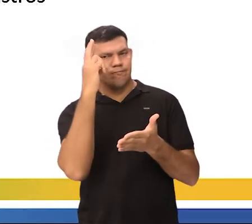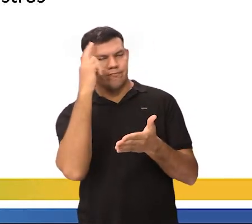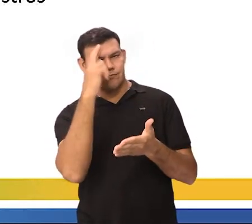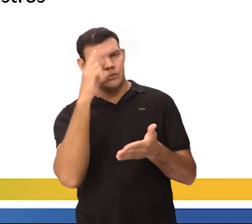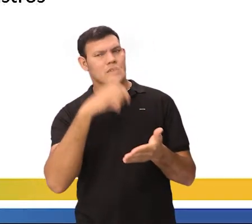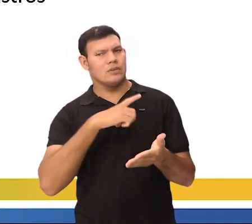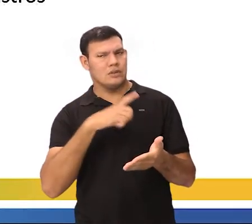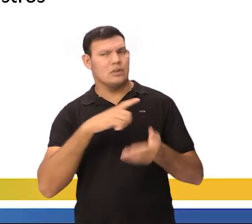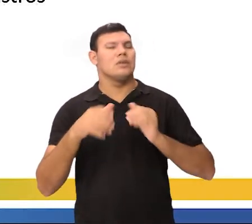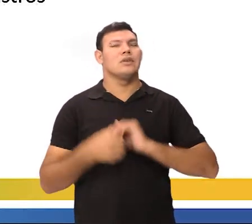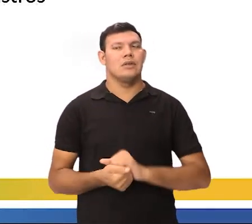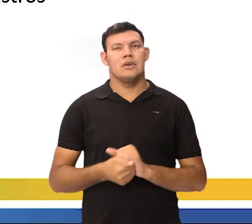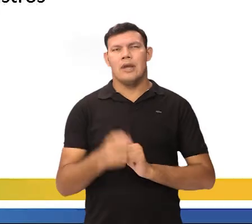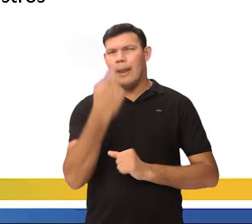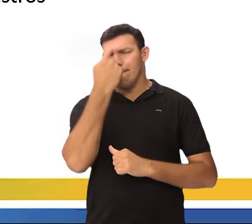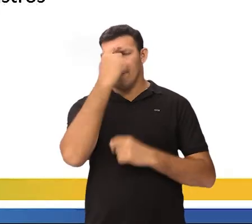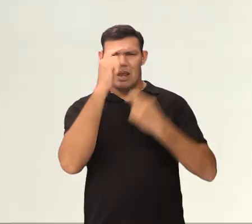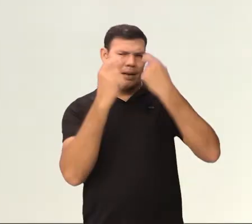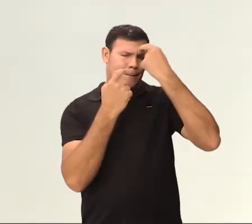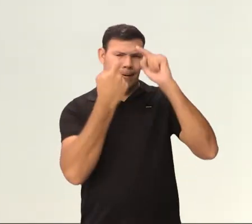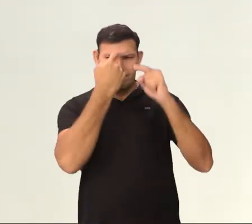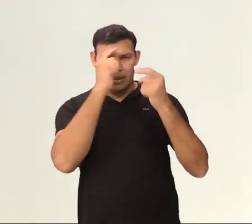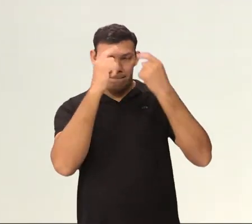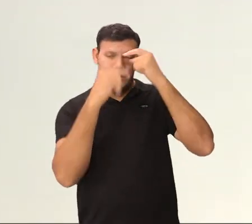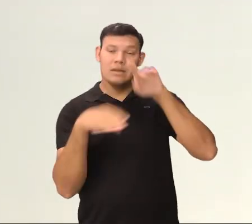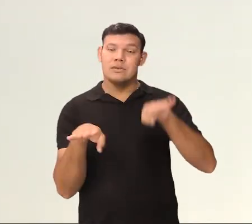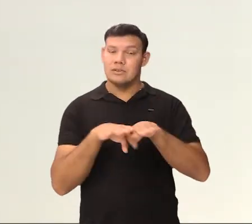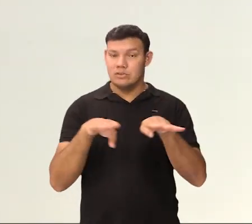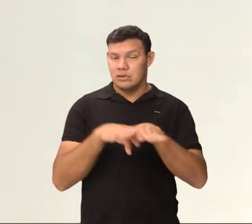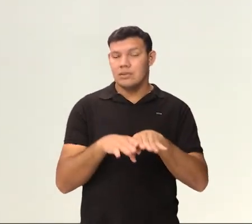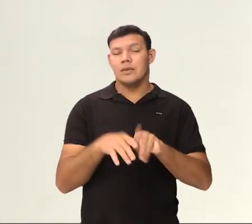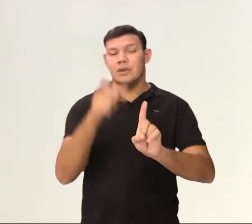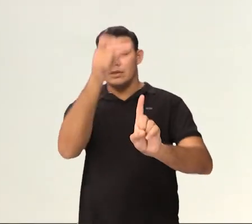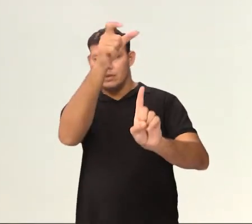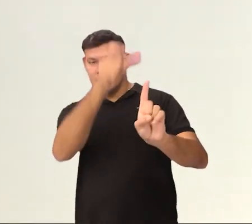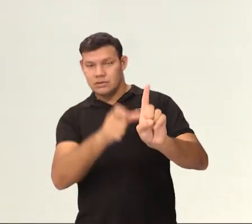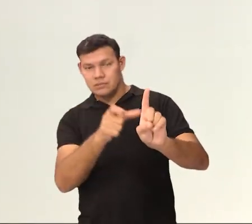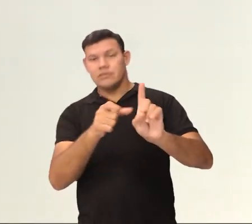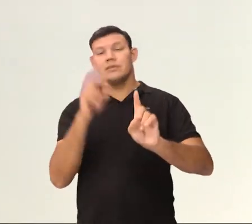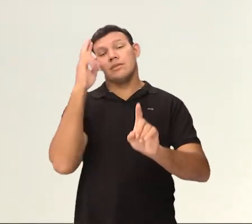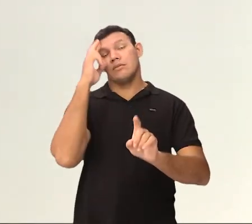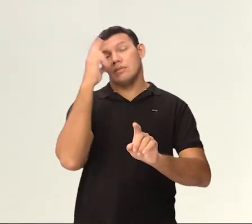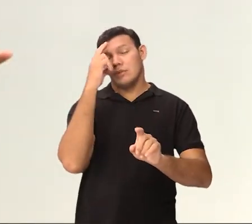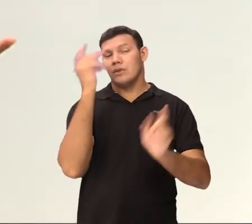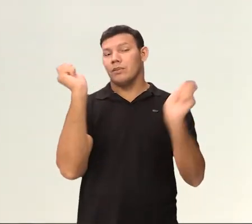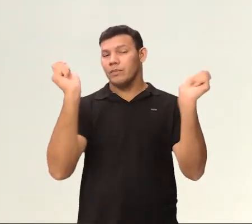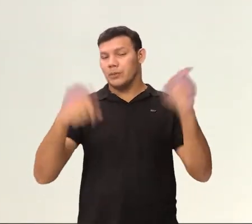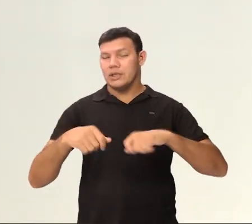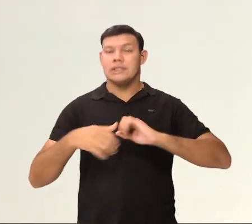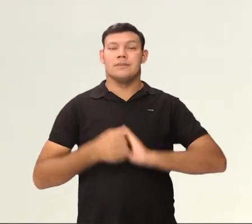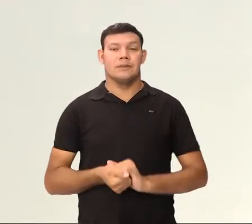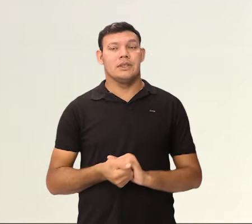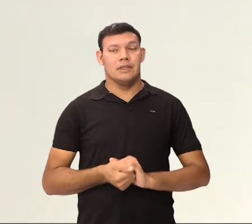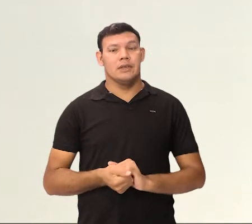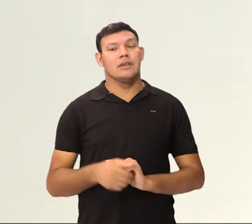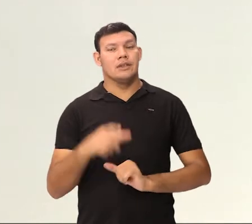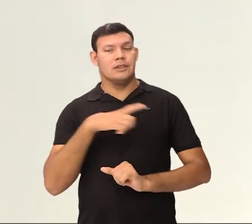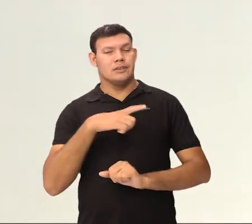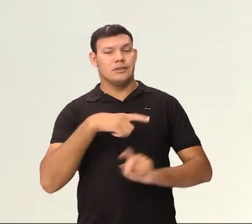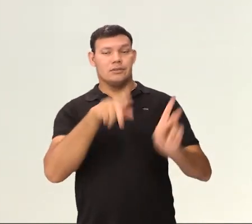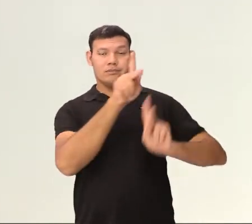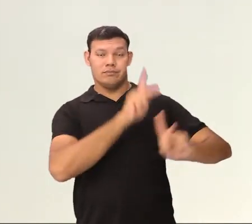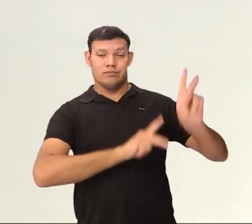Então, os registros históricos, eles são feitos pelo ser humano, que também é um sujeito histórico. Por exemplo, a gente